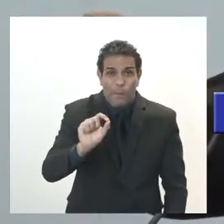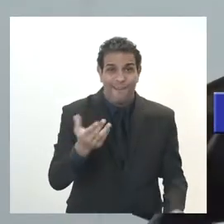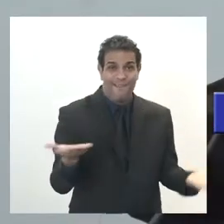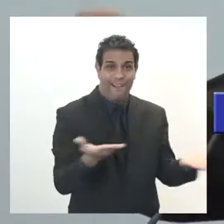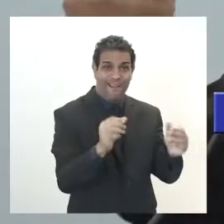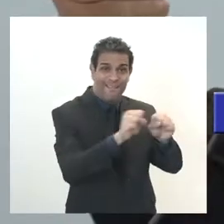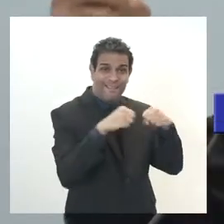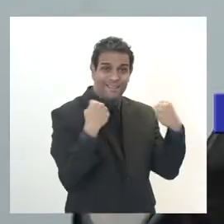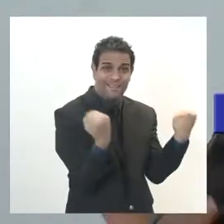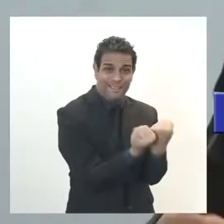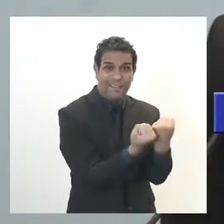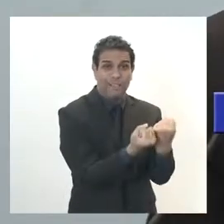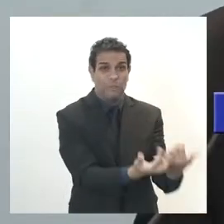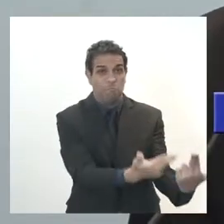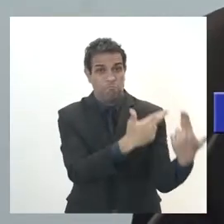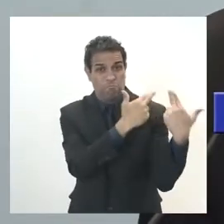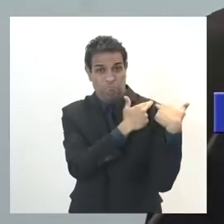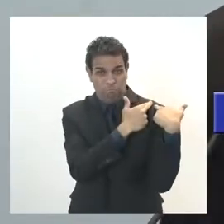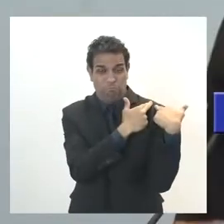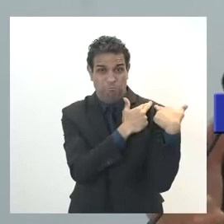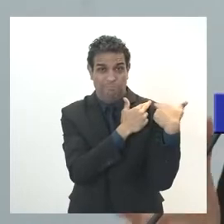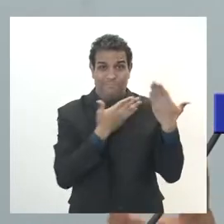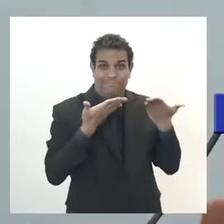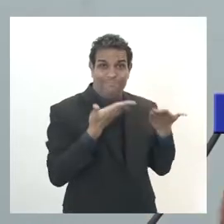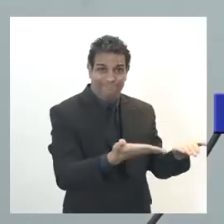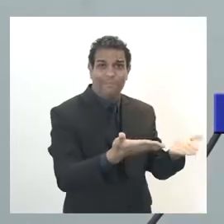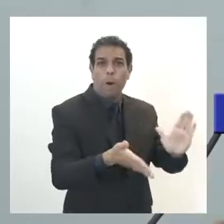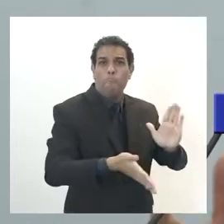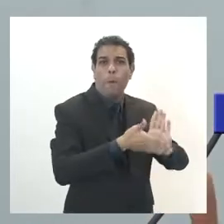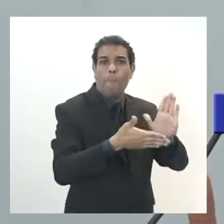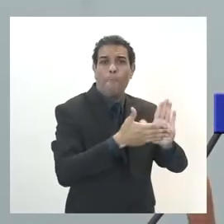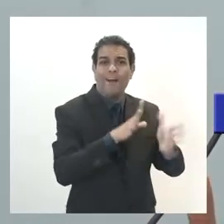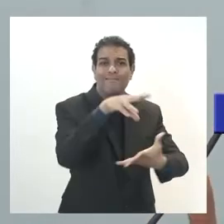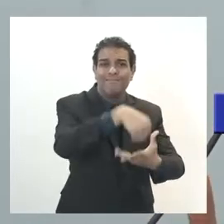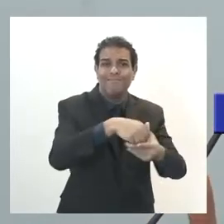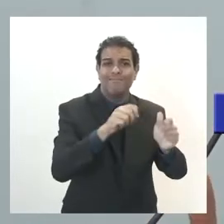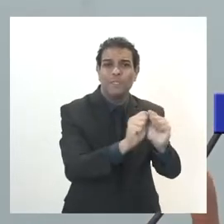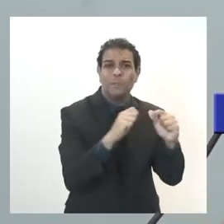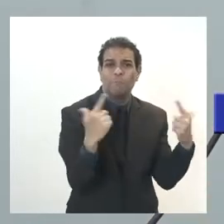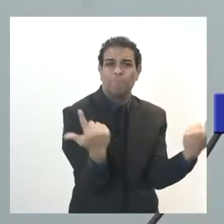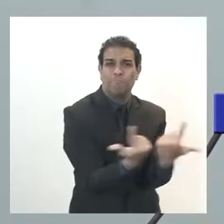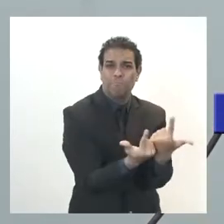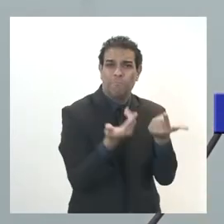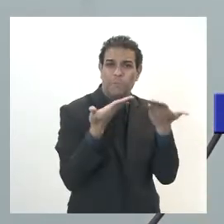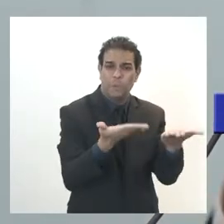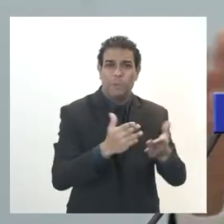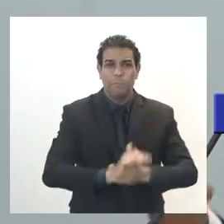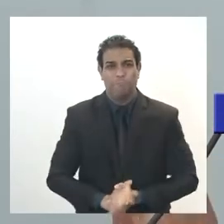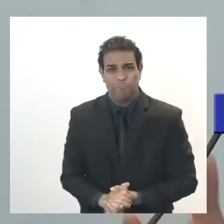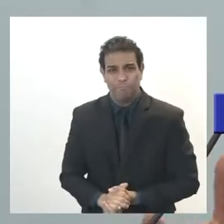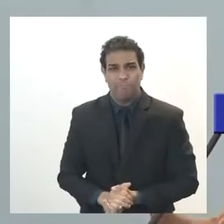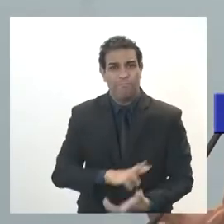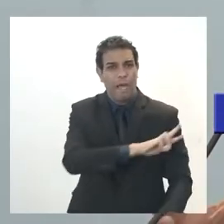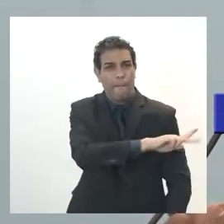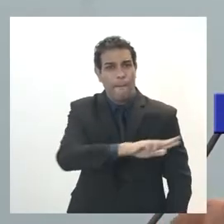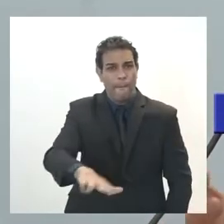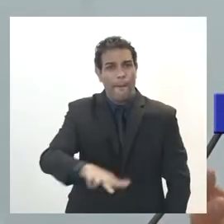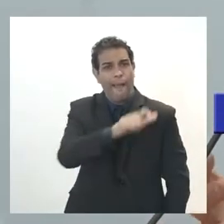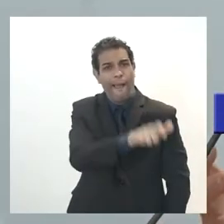seminário EA responsabilidade que tem a câmara dos deputados a câmera é plural